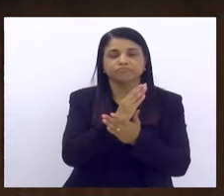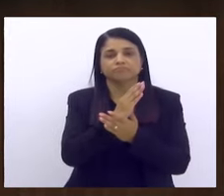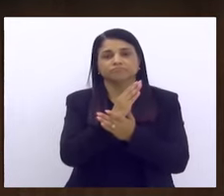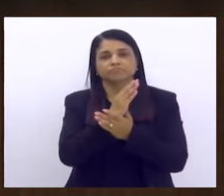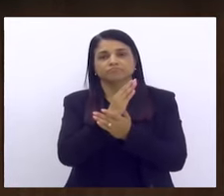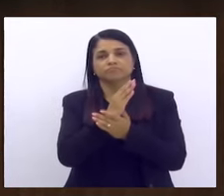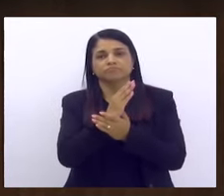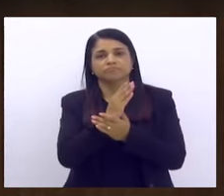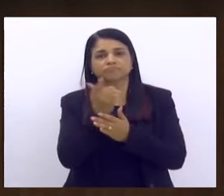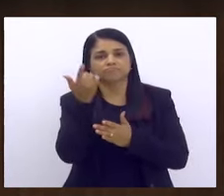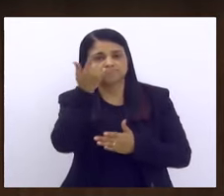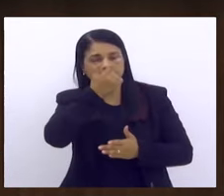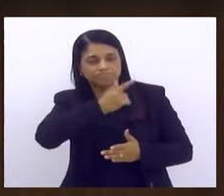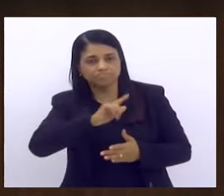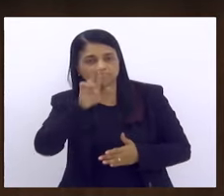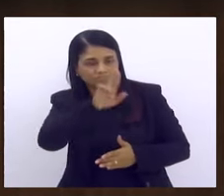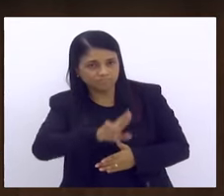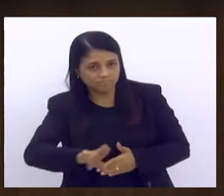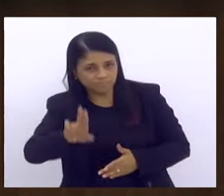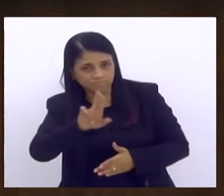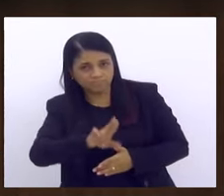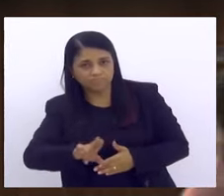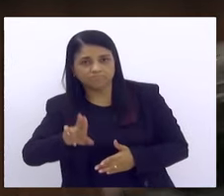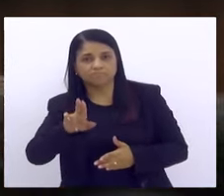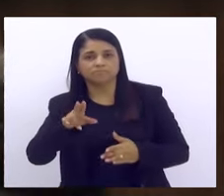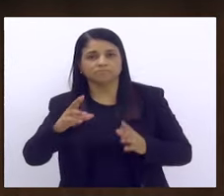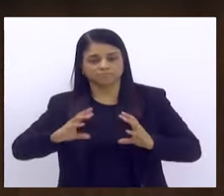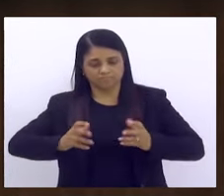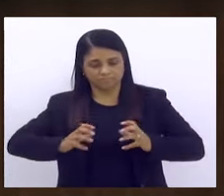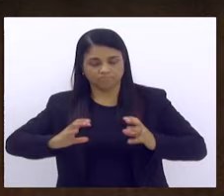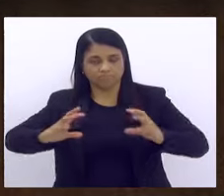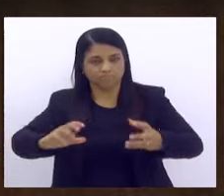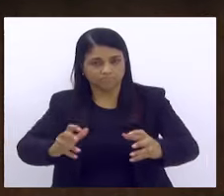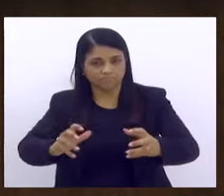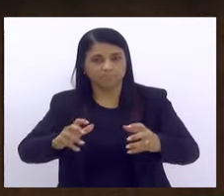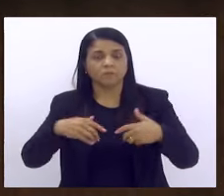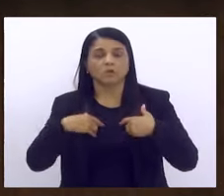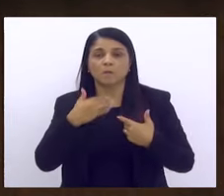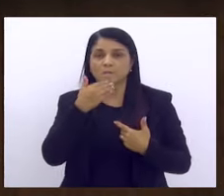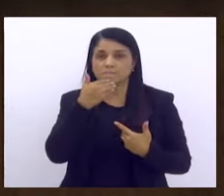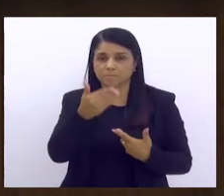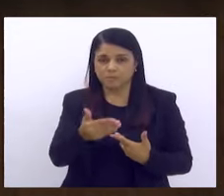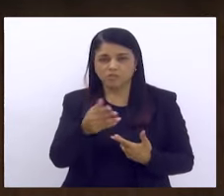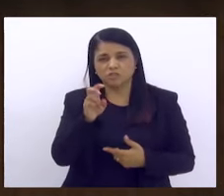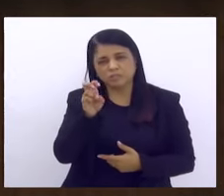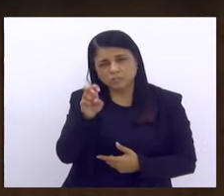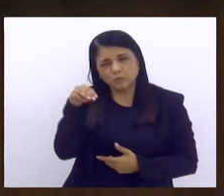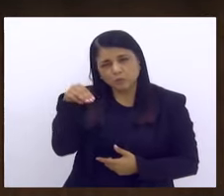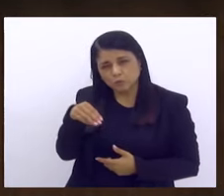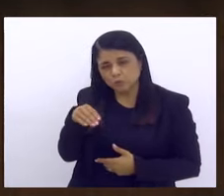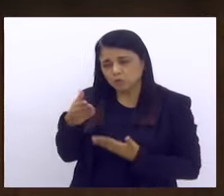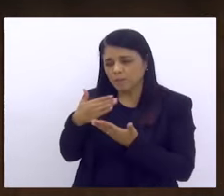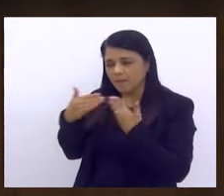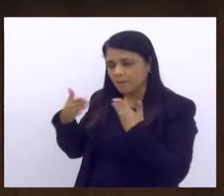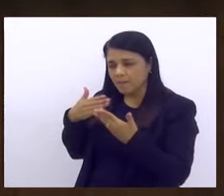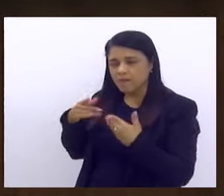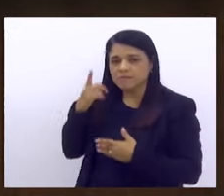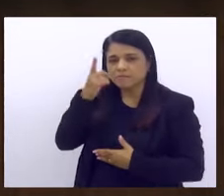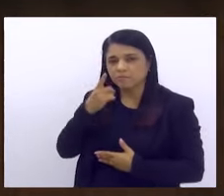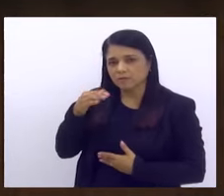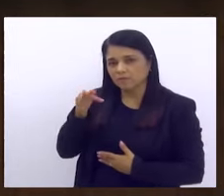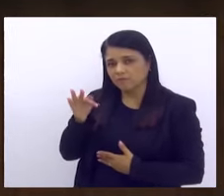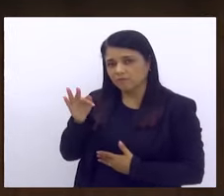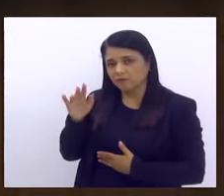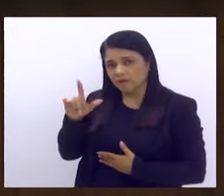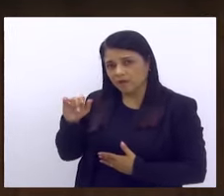de norte para a utilização desses veículos. Então, eu quero pedir aqui 5 minutos aqui com o deputado Flávio Serafim e